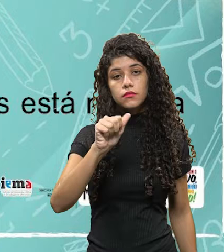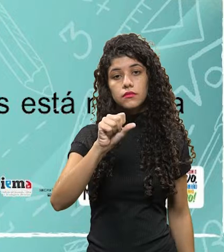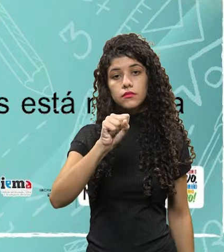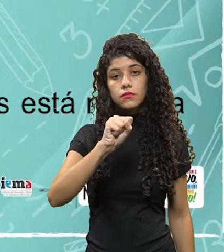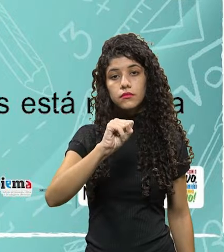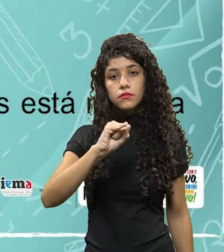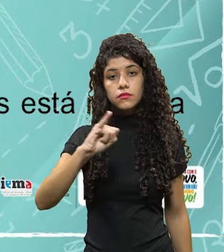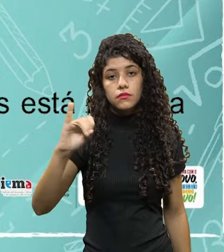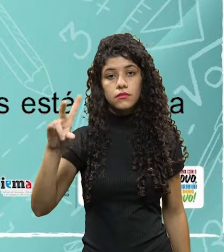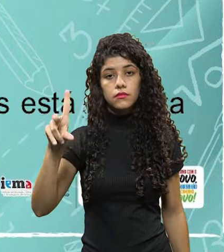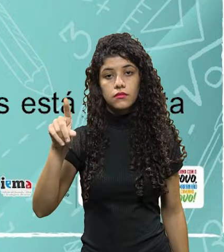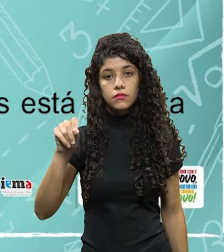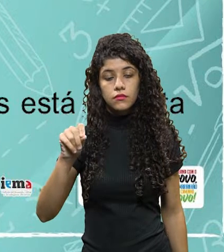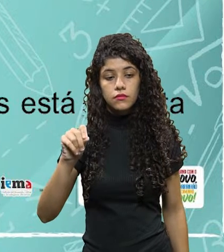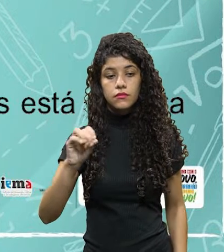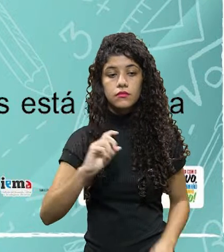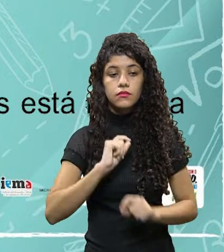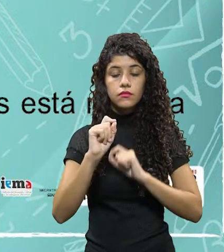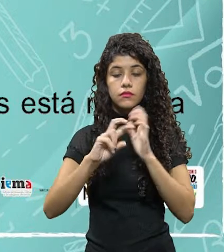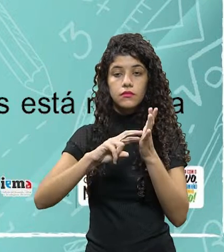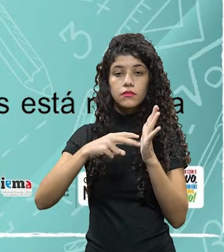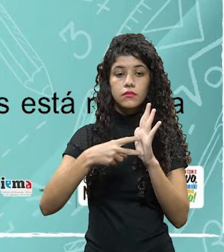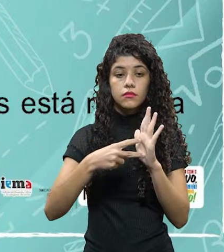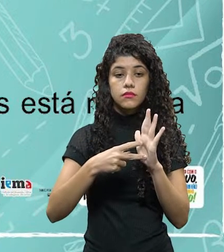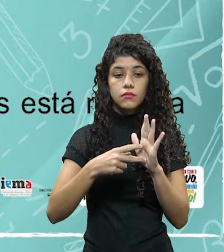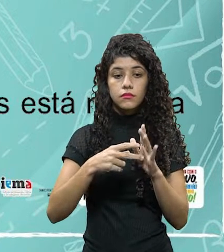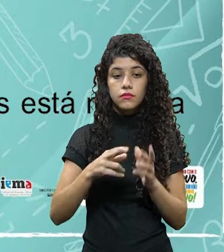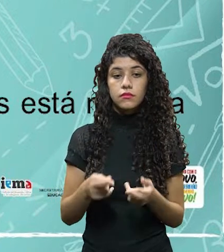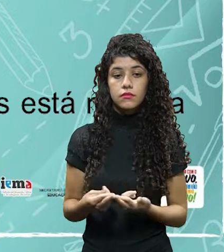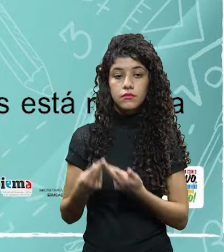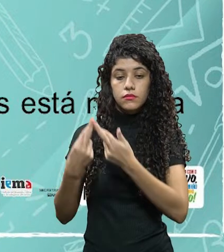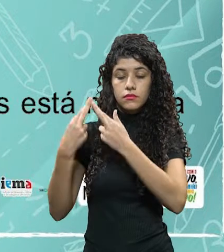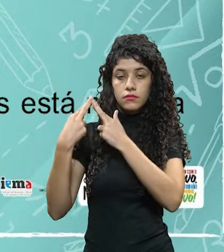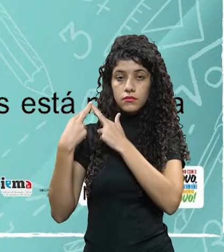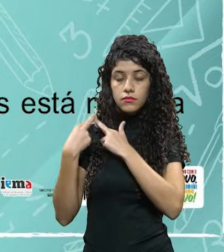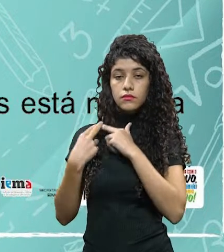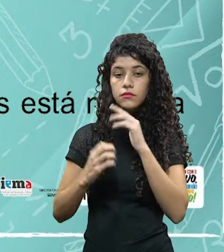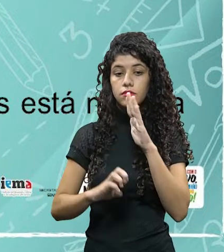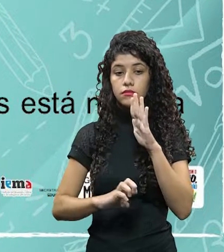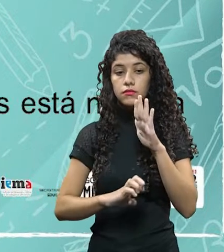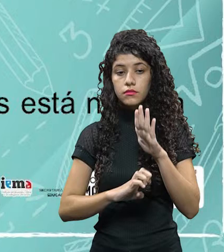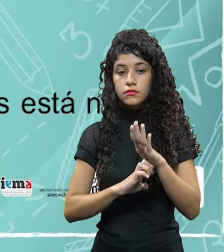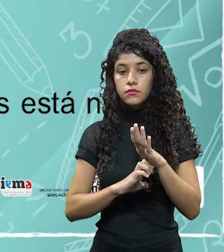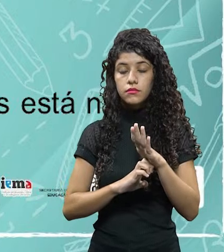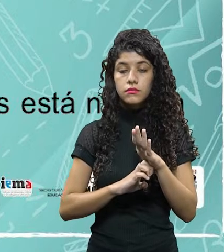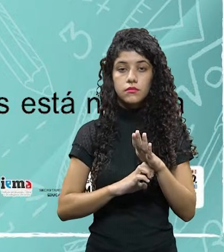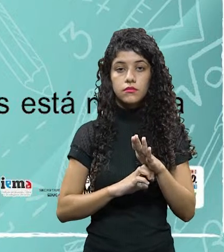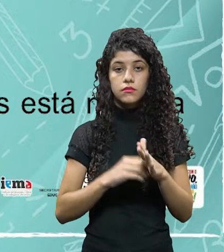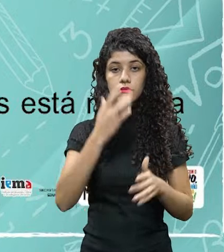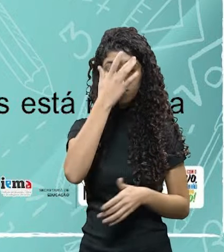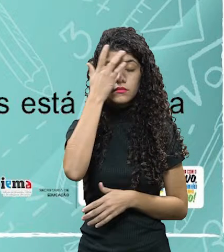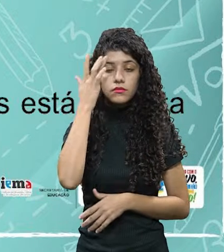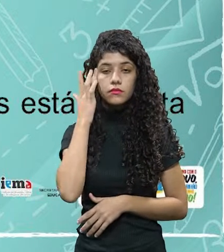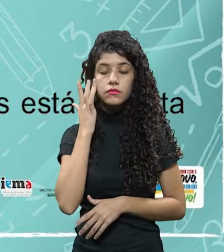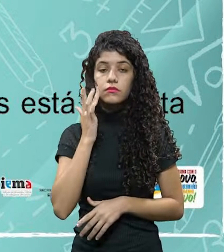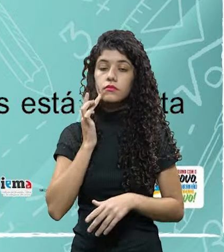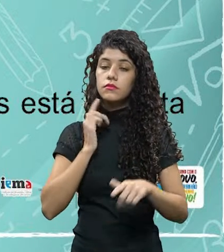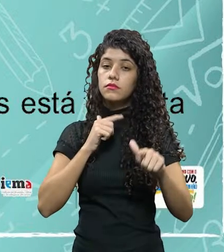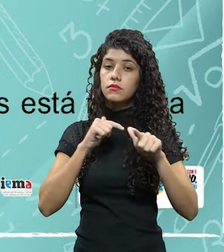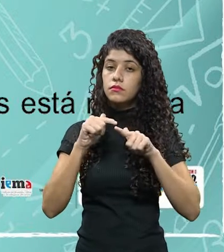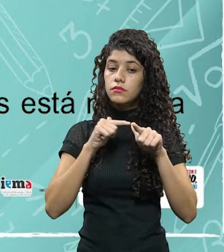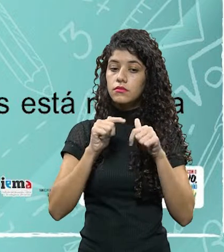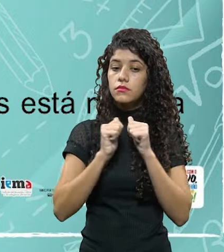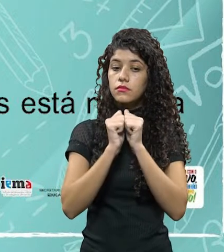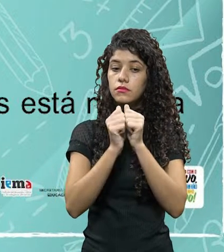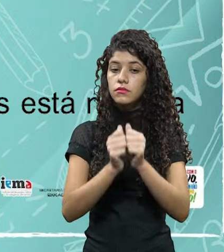Já relacionado ao passivo, qual é o seu significado? São as obrigações da empresa, ou seja, as dívidas, aquilo que será